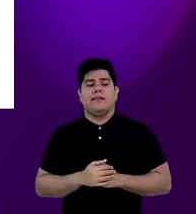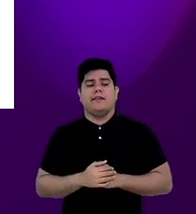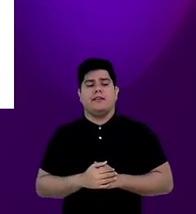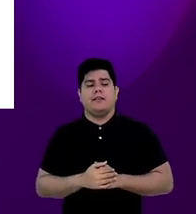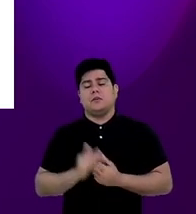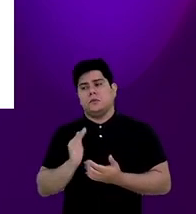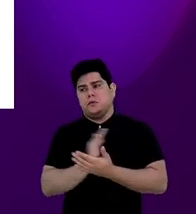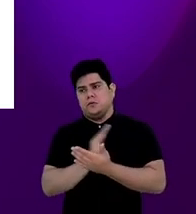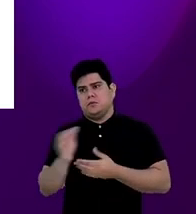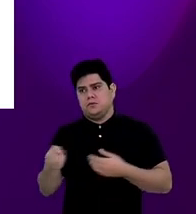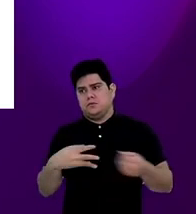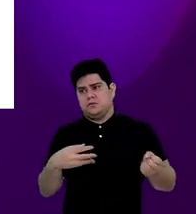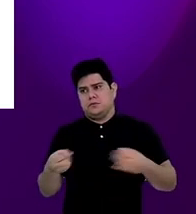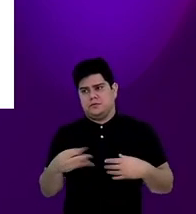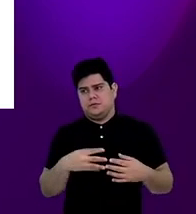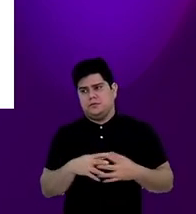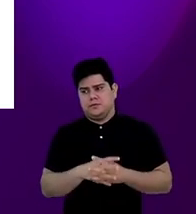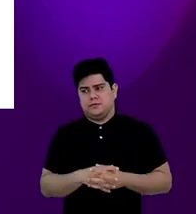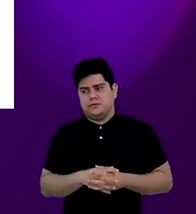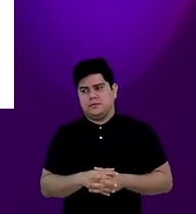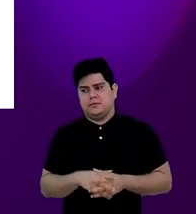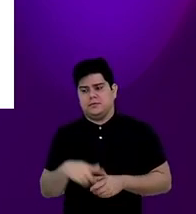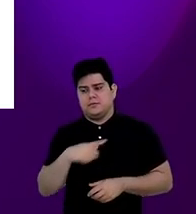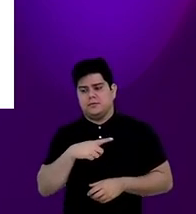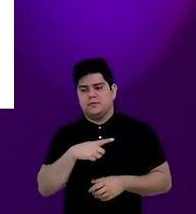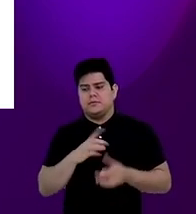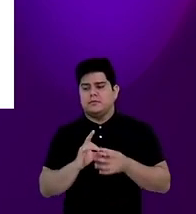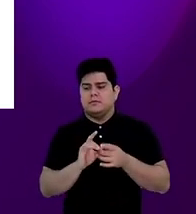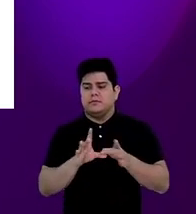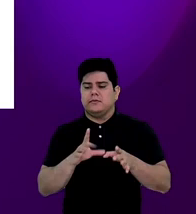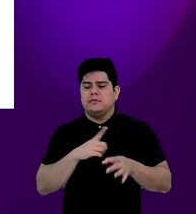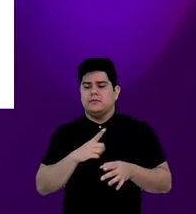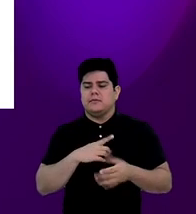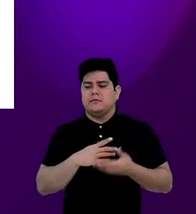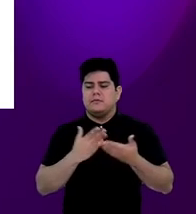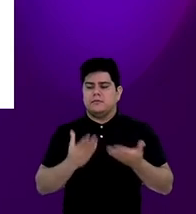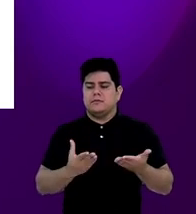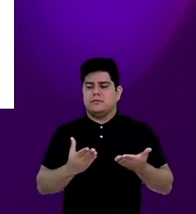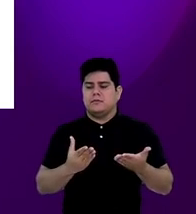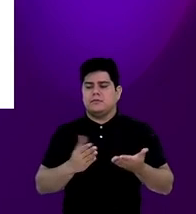Algumas inovações. Ontem a gente teve liberação dos abstracts do ASH,